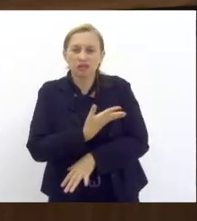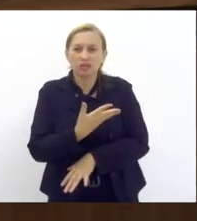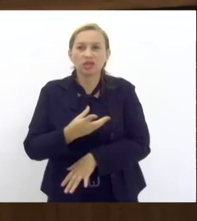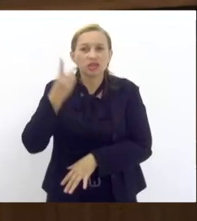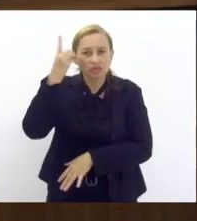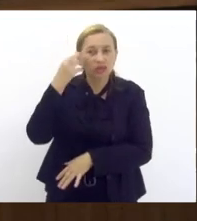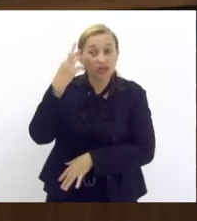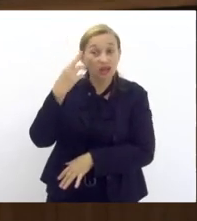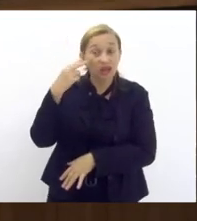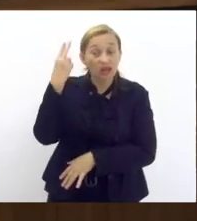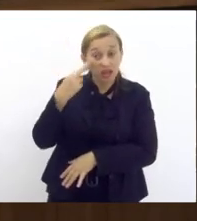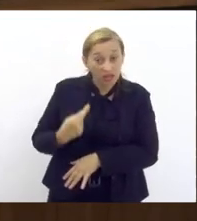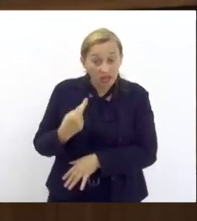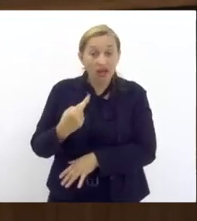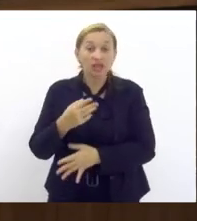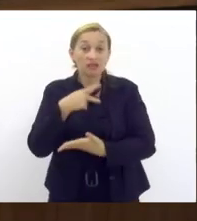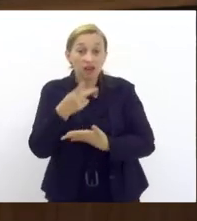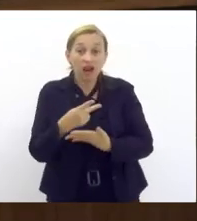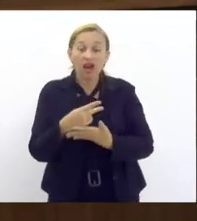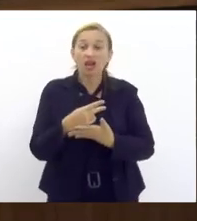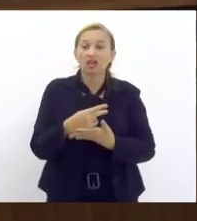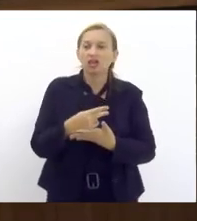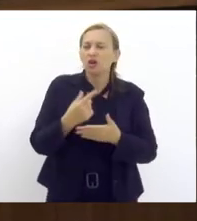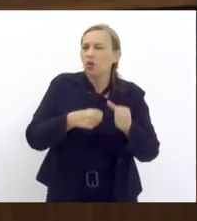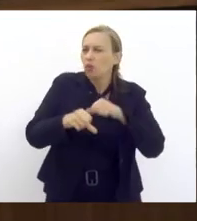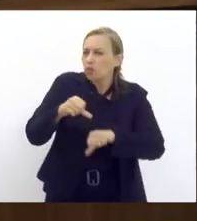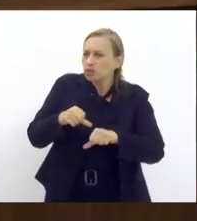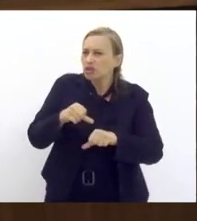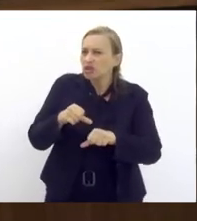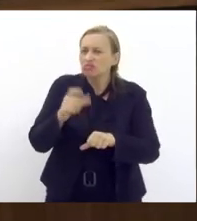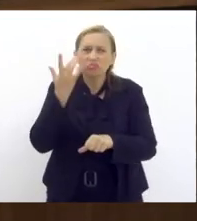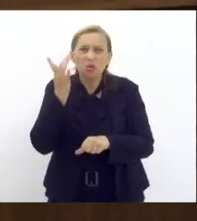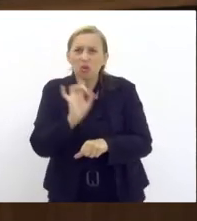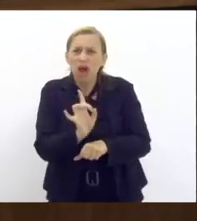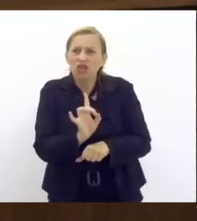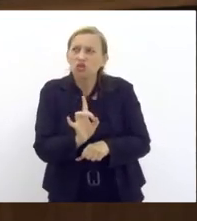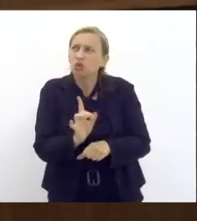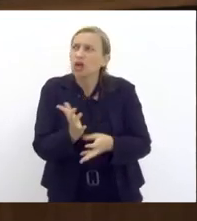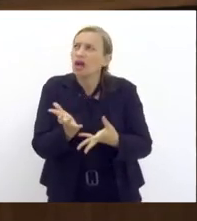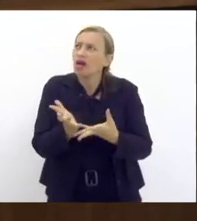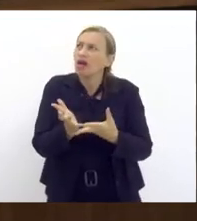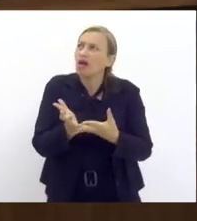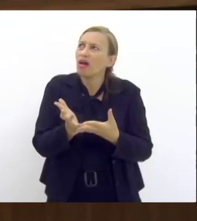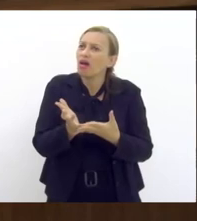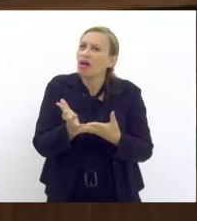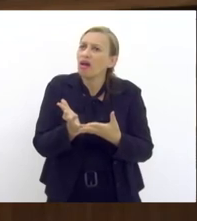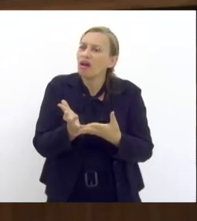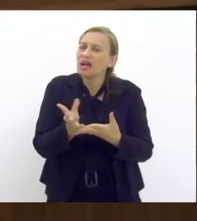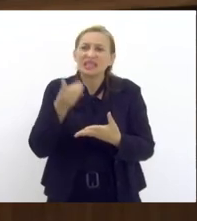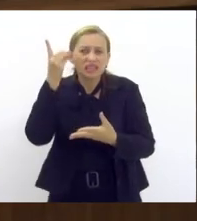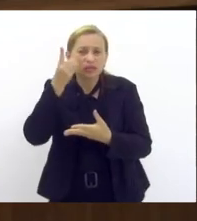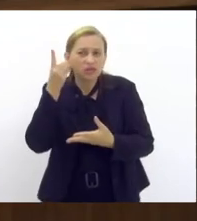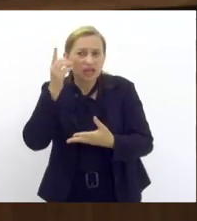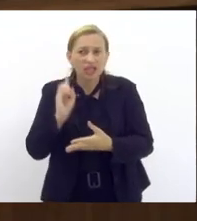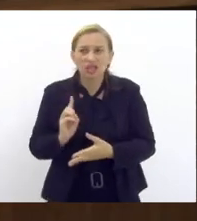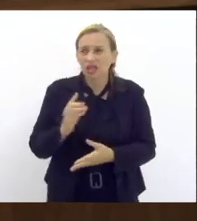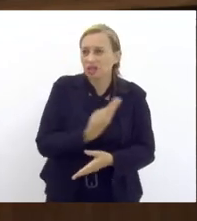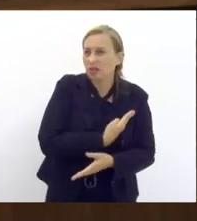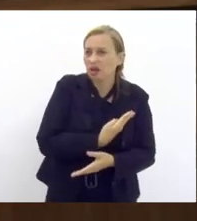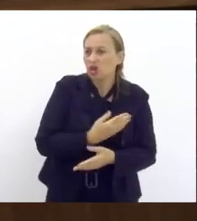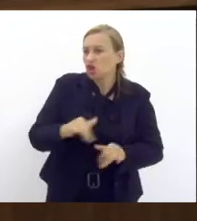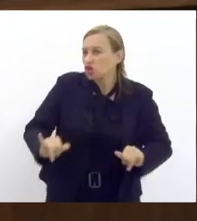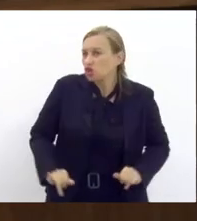Renata e dizer que eu, ao contrário, não acho que, que a deputada Dani Balbi sofre